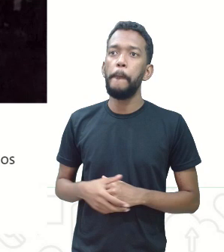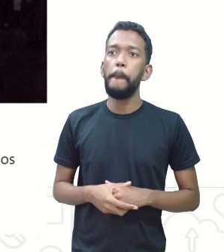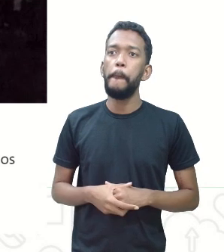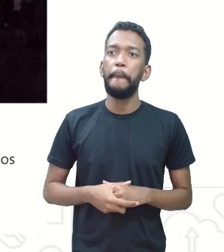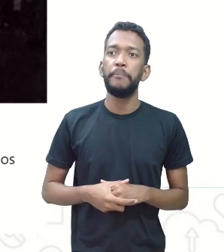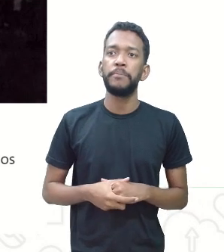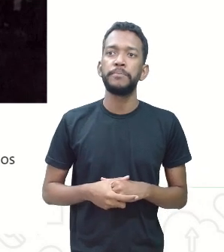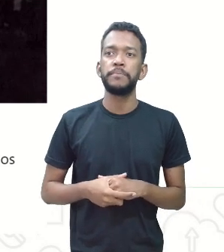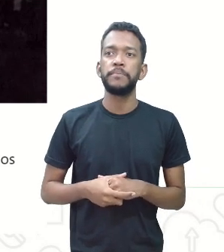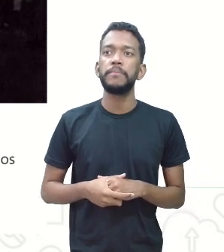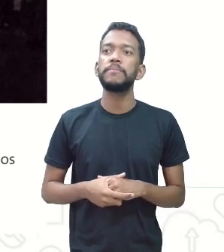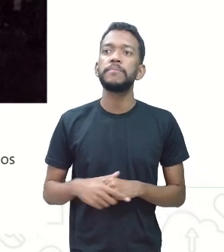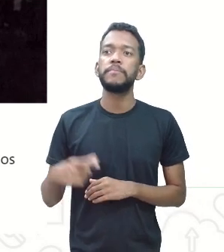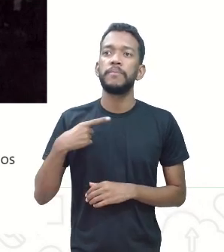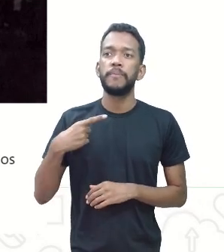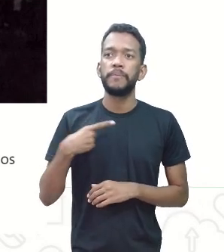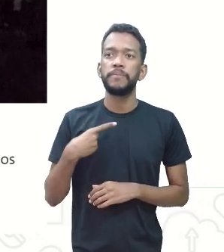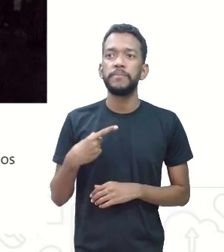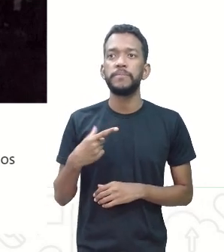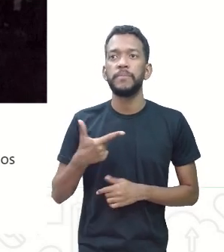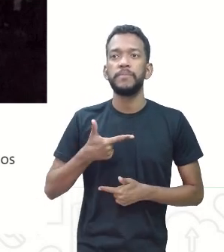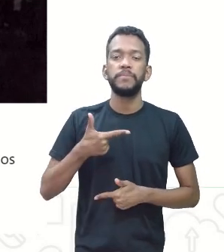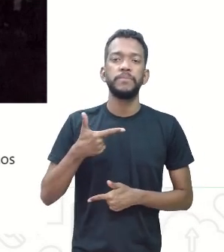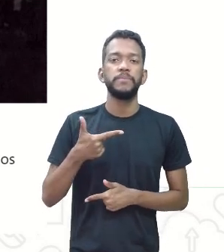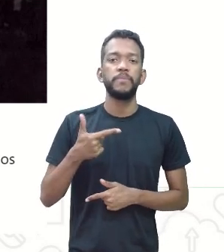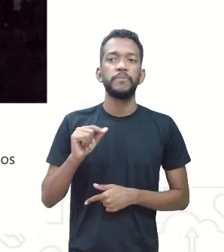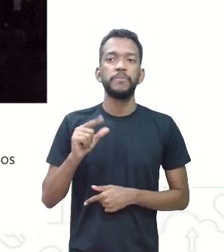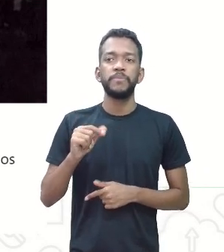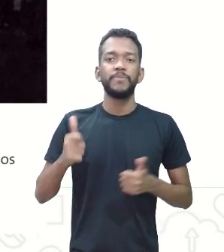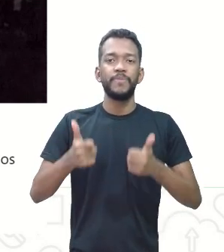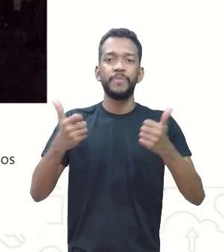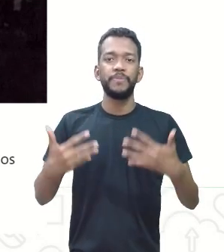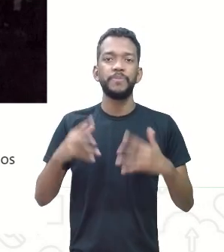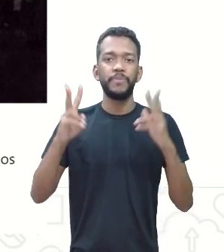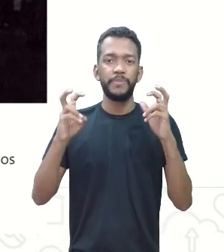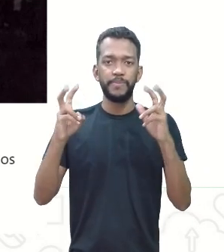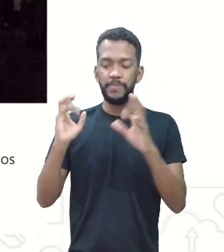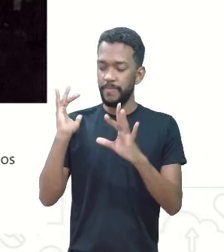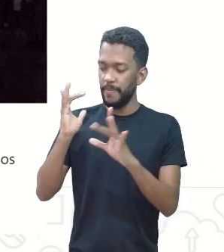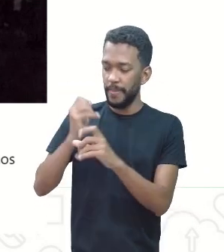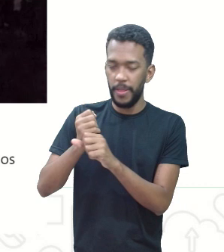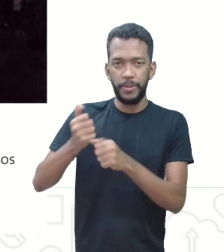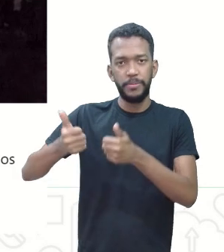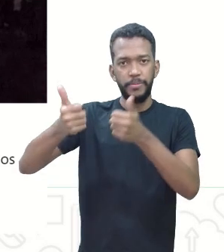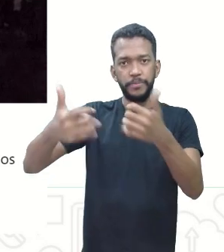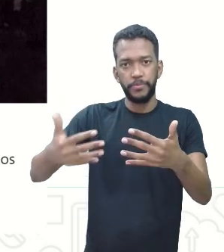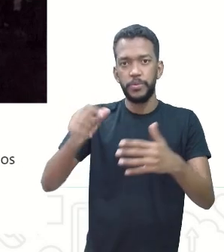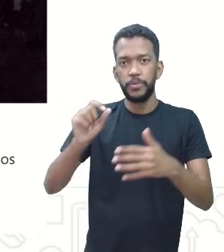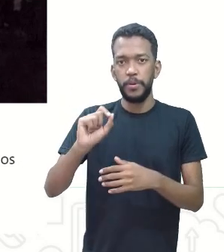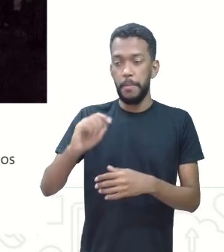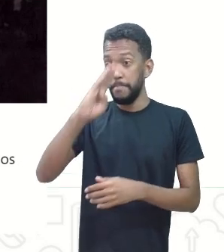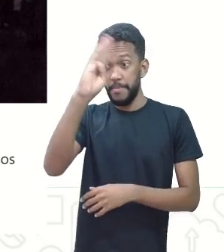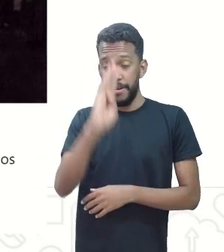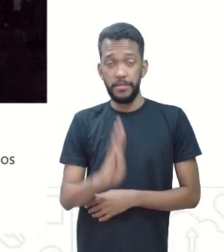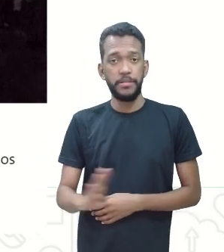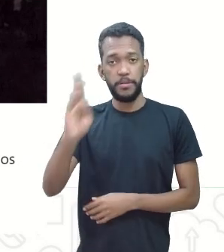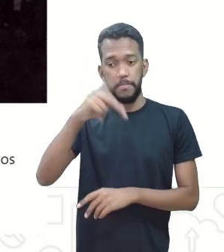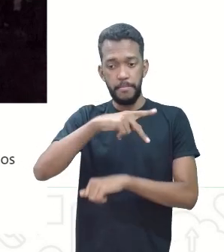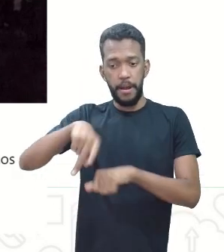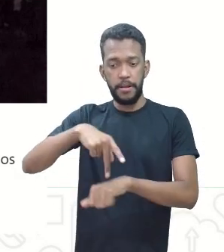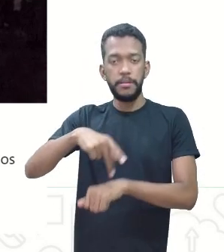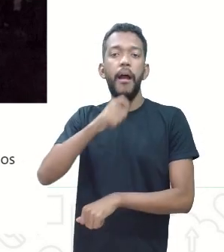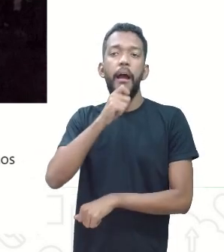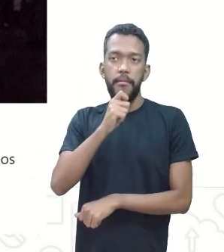reportagem de um portal chamado Reconta Aí, que diz o seguinte: Brasil, um país onde ainda há